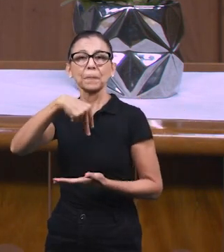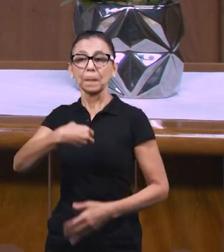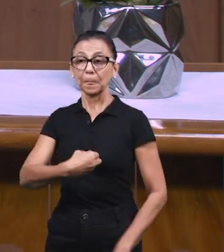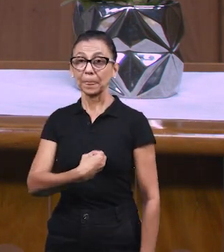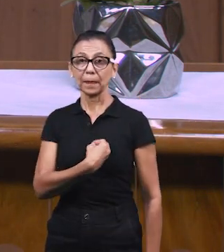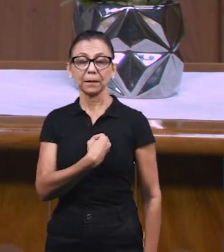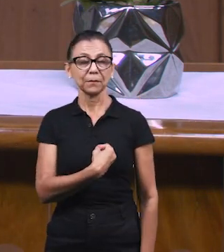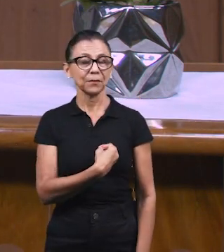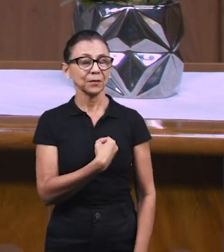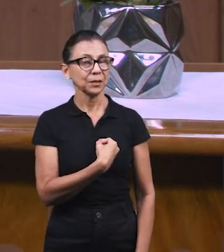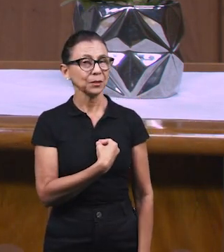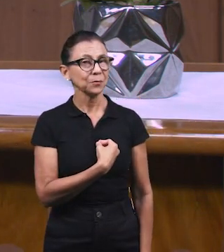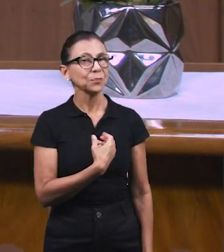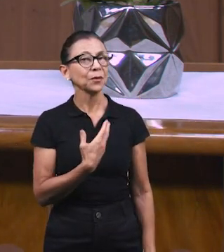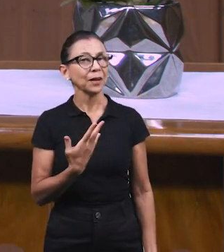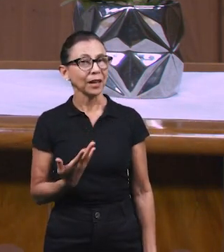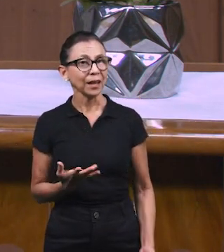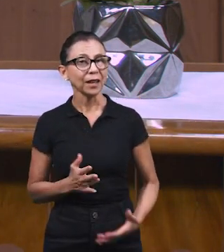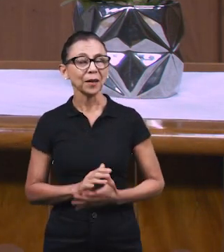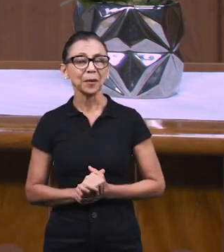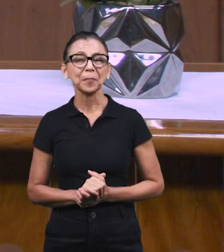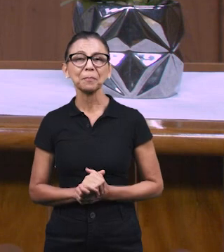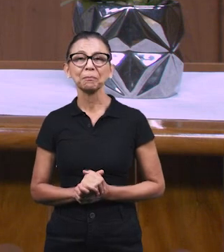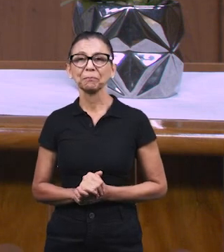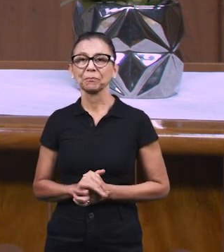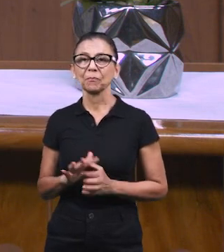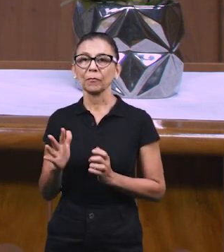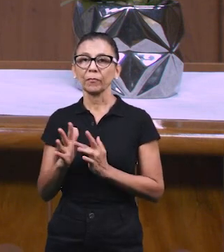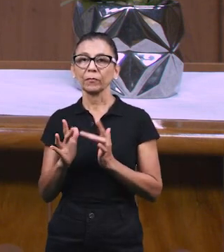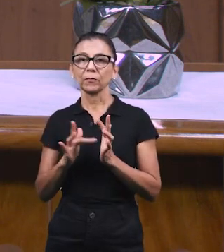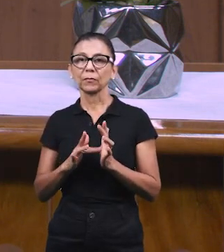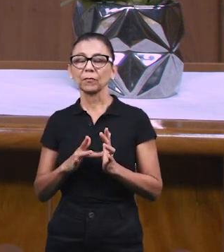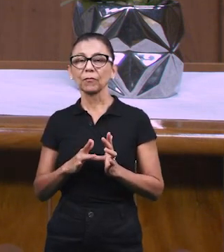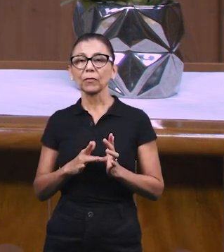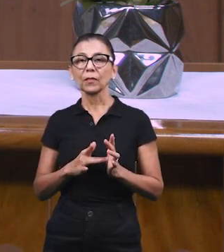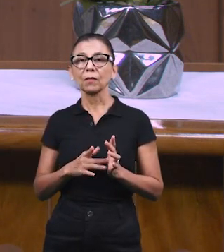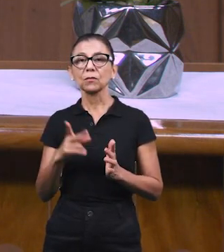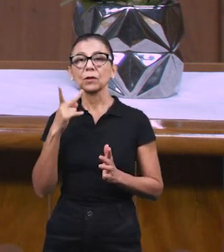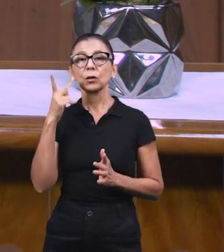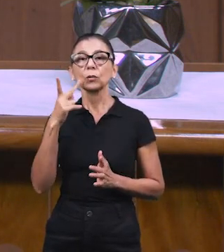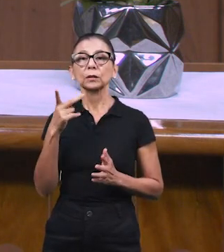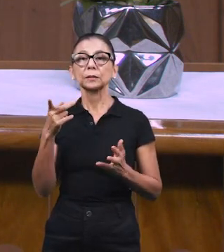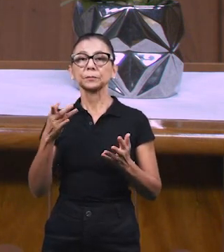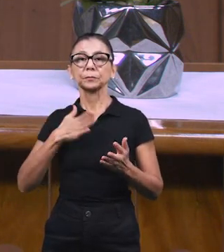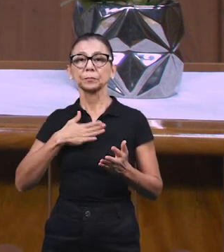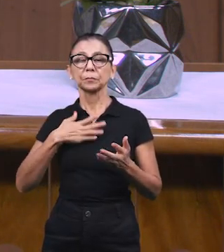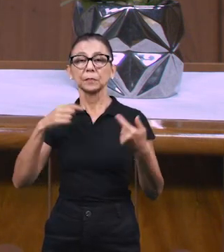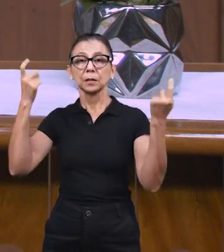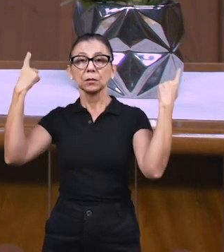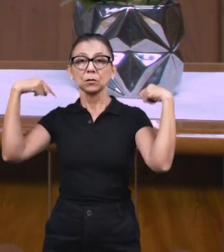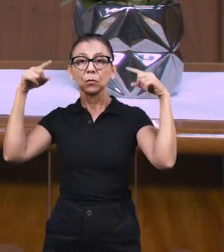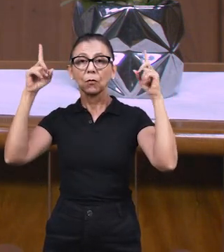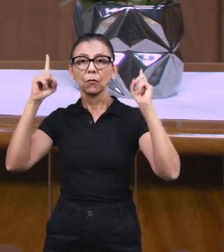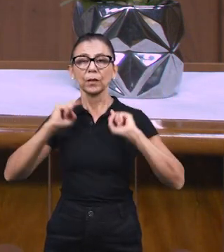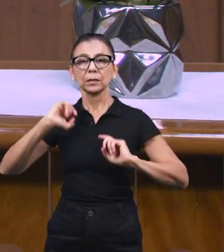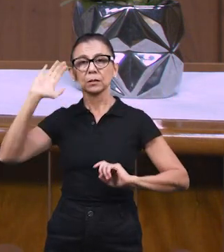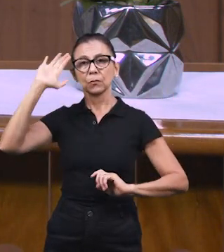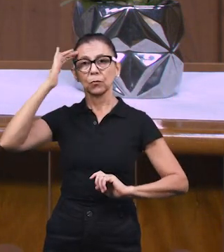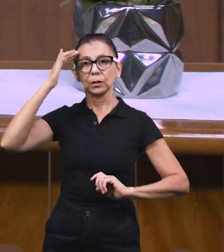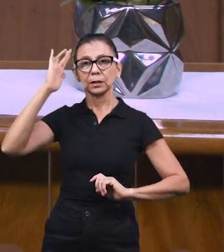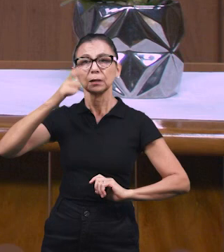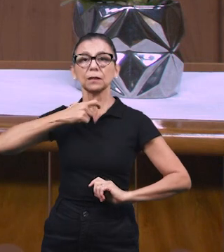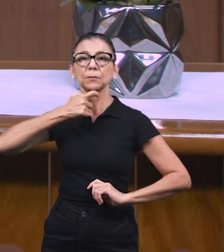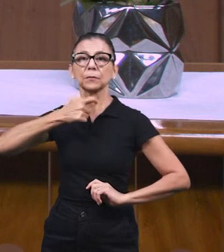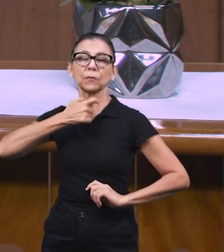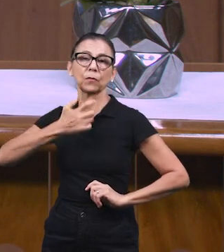E ele está falando. Ele disse que as ovelhas dele ouviriam a voz dele. Ele está falando. E foi isso que os apóstolos, aqueles